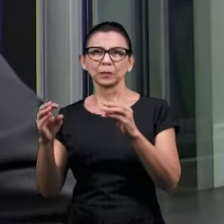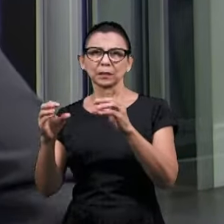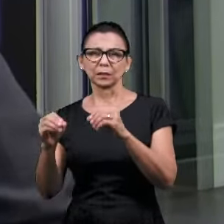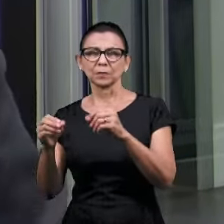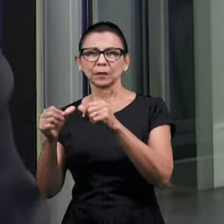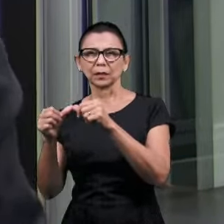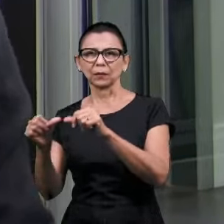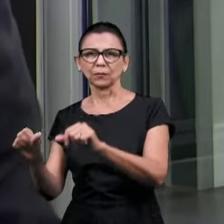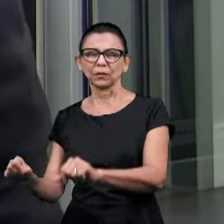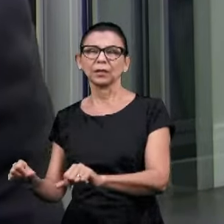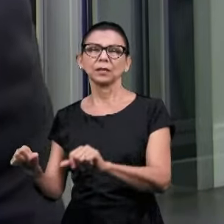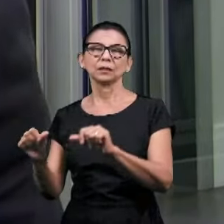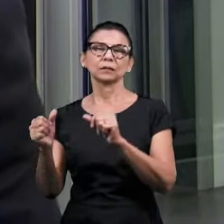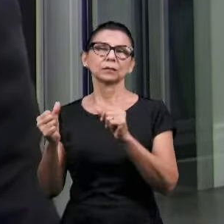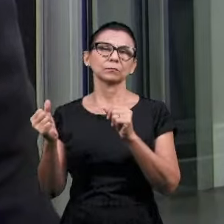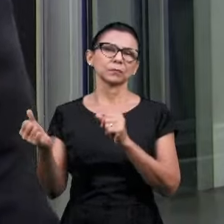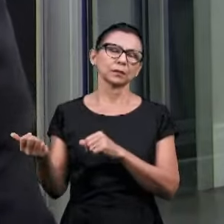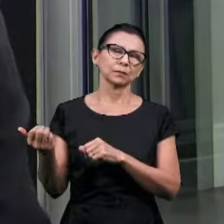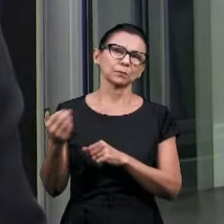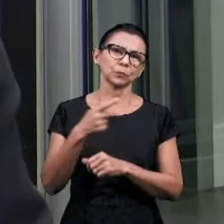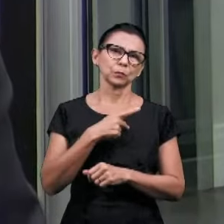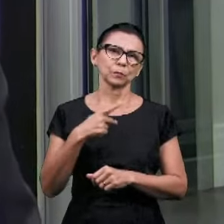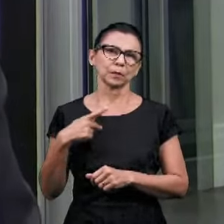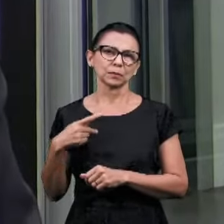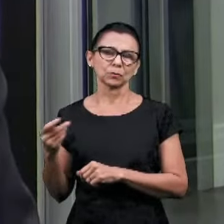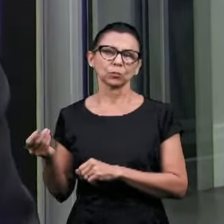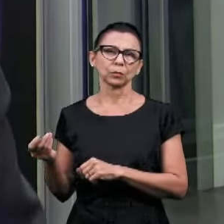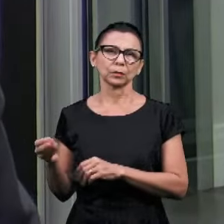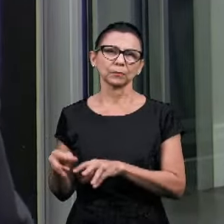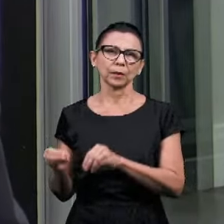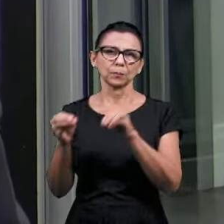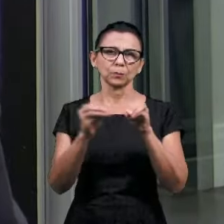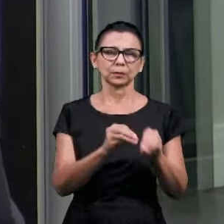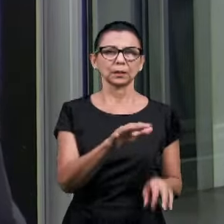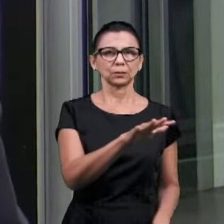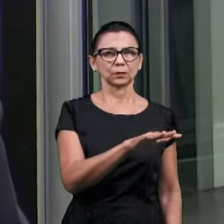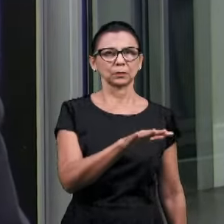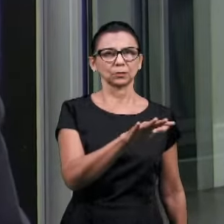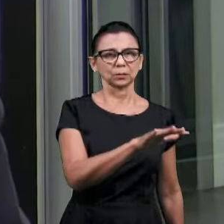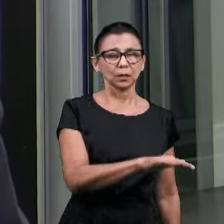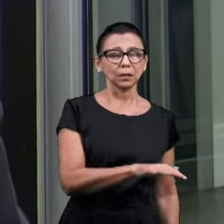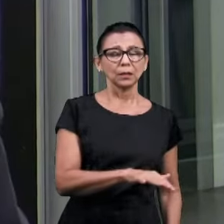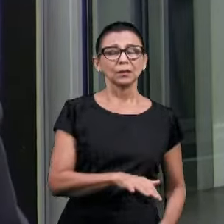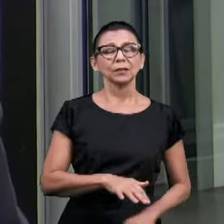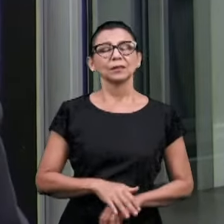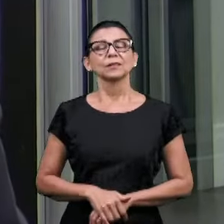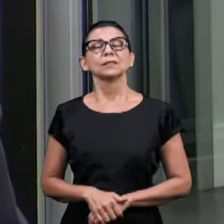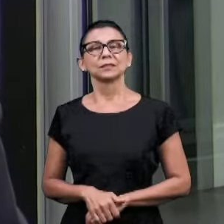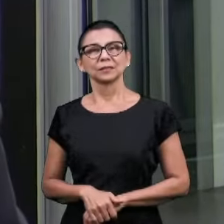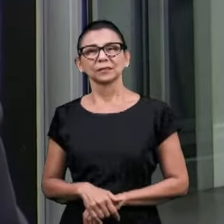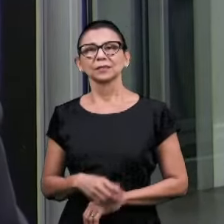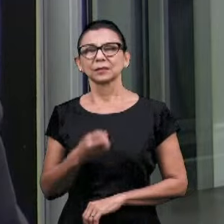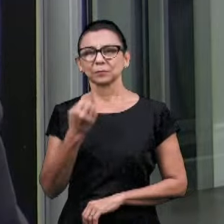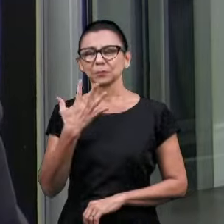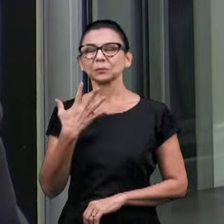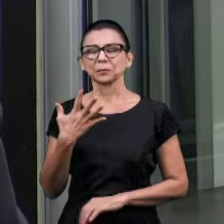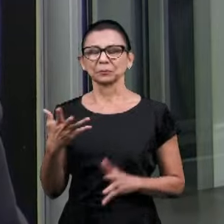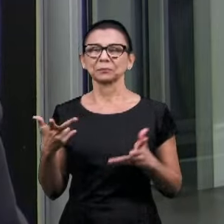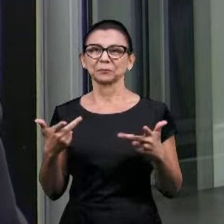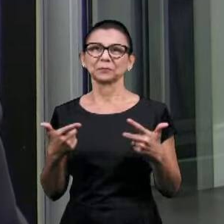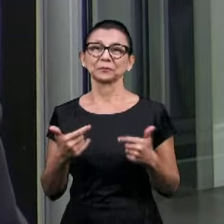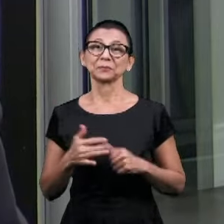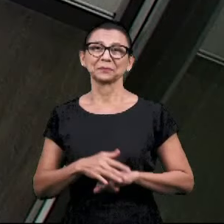para as ovelhas que ficam, uma bênção para as ovelhas que vão receber o novo pastor, né? Isso é glorioso.